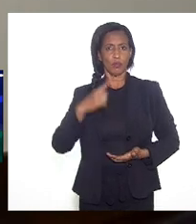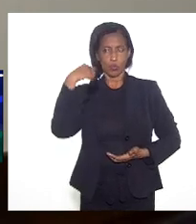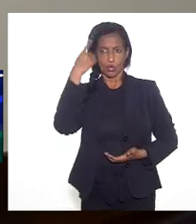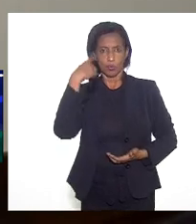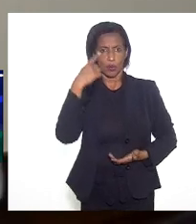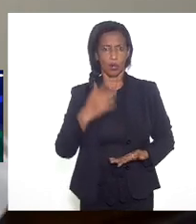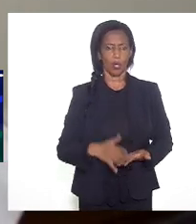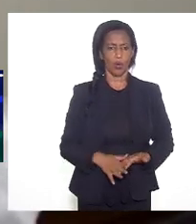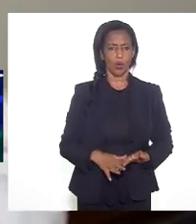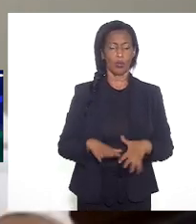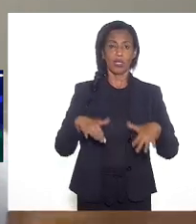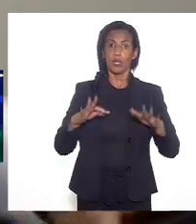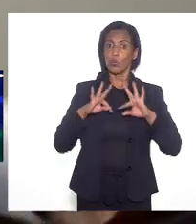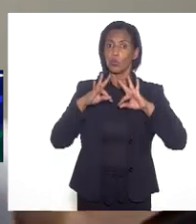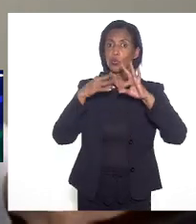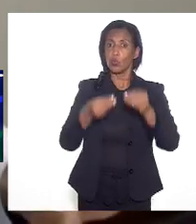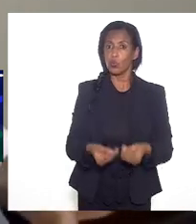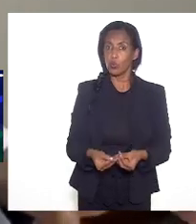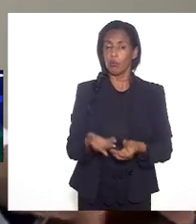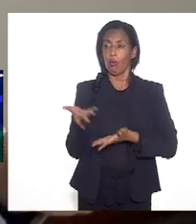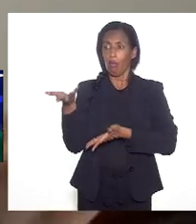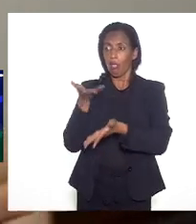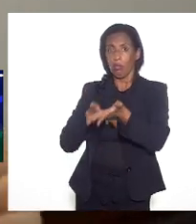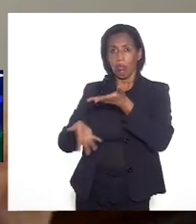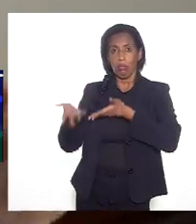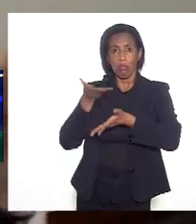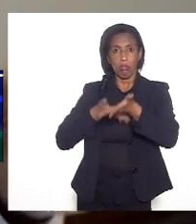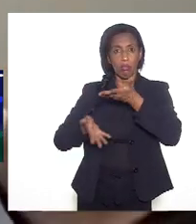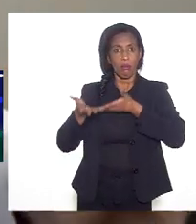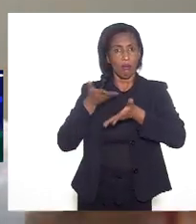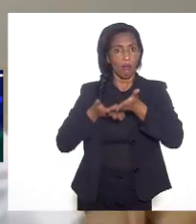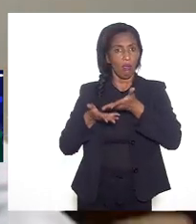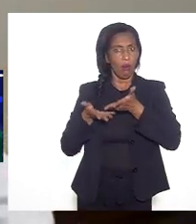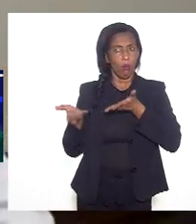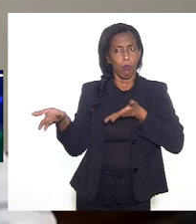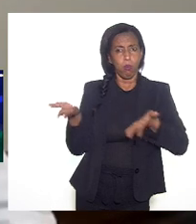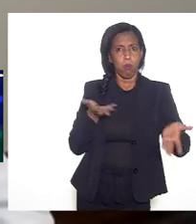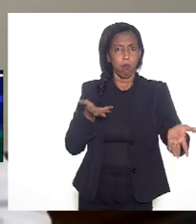espanhola. Então, tudo isso passa a ser